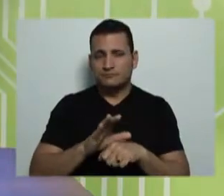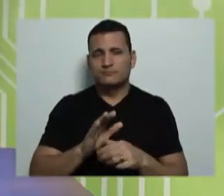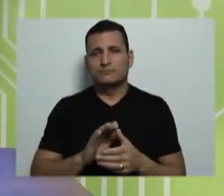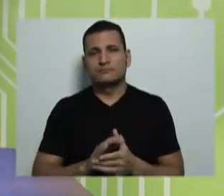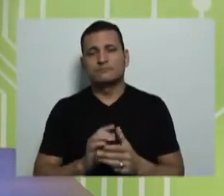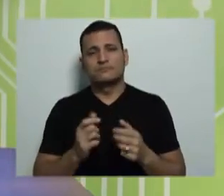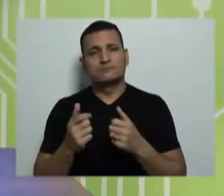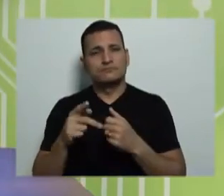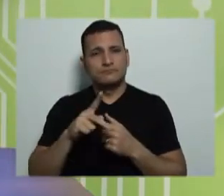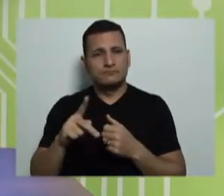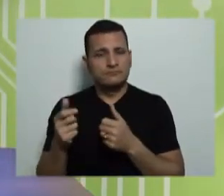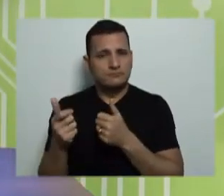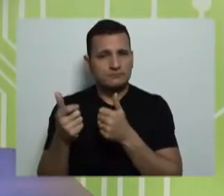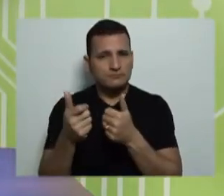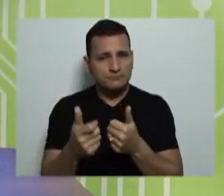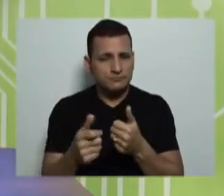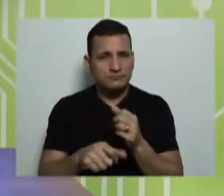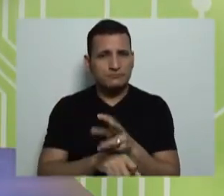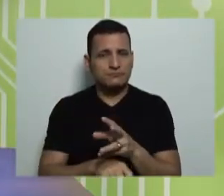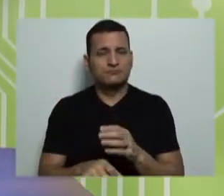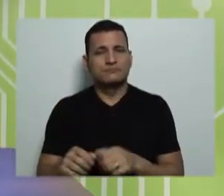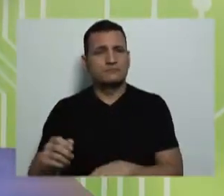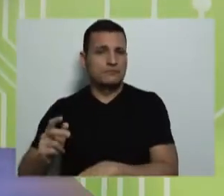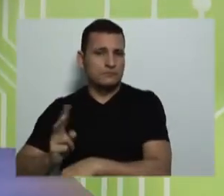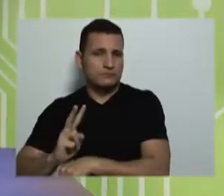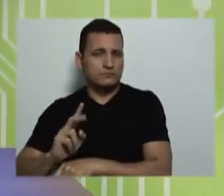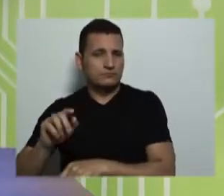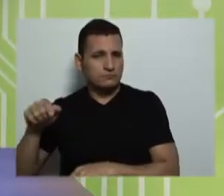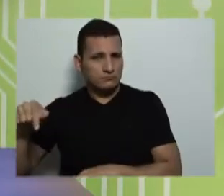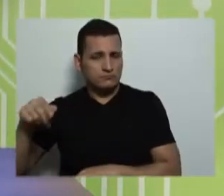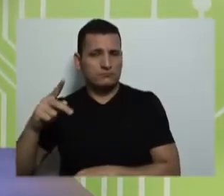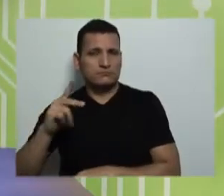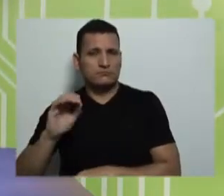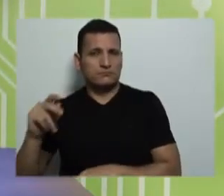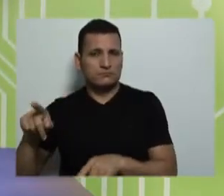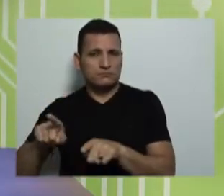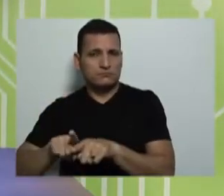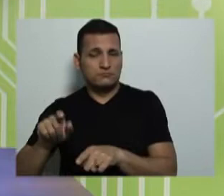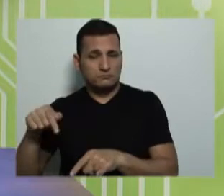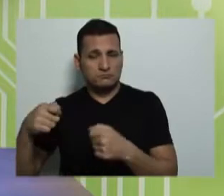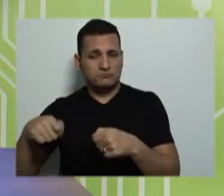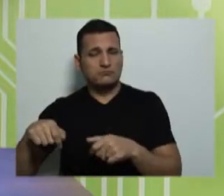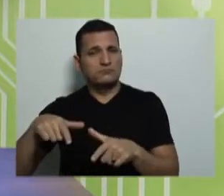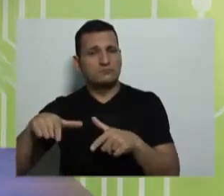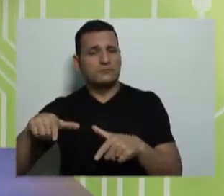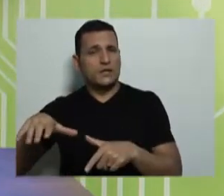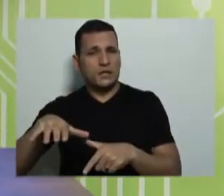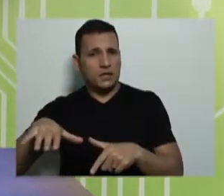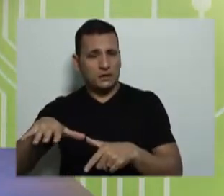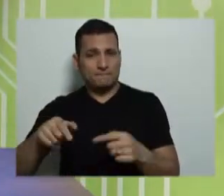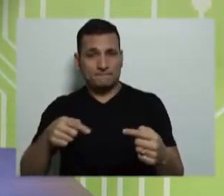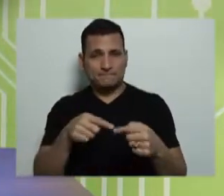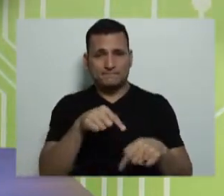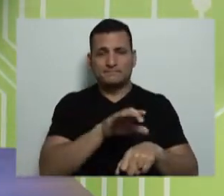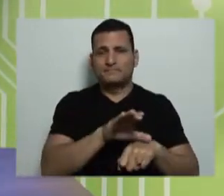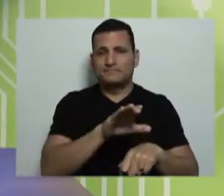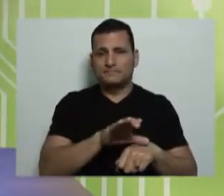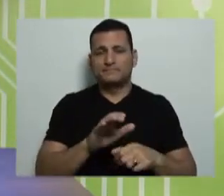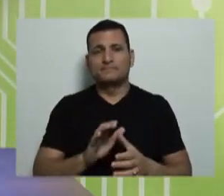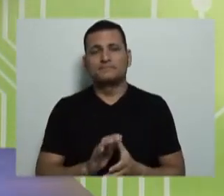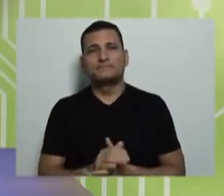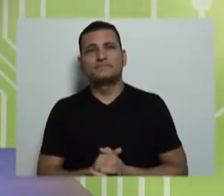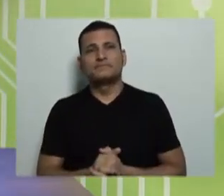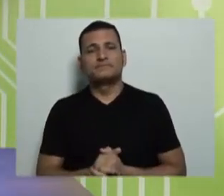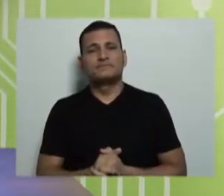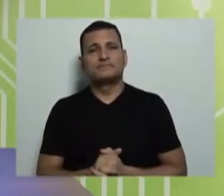orientador e acompanhado por um supervisor da parte concedente, e esse supervisor tem que atuar na área do eixo formativo. Então, depois de nós